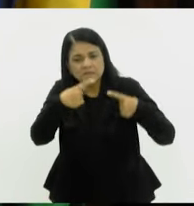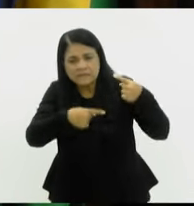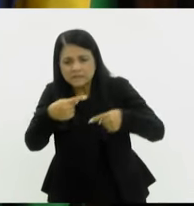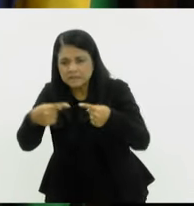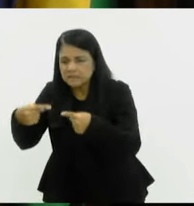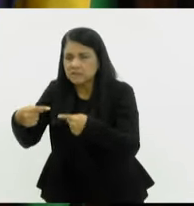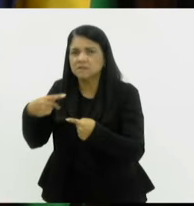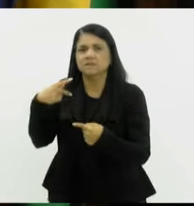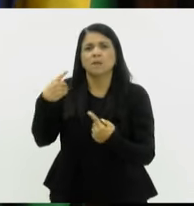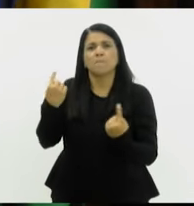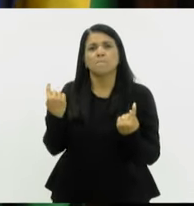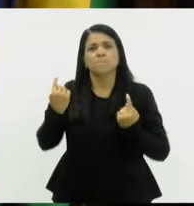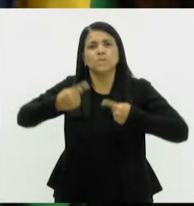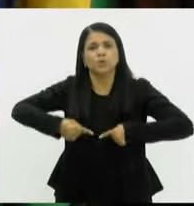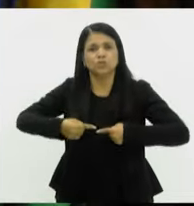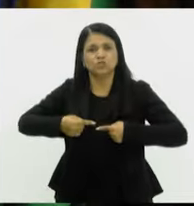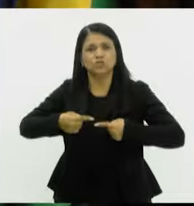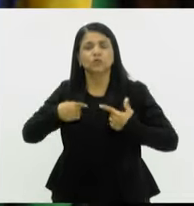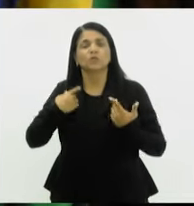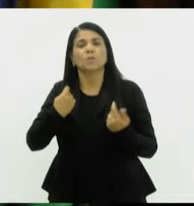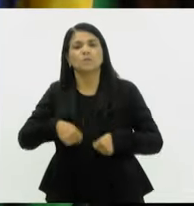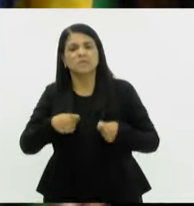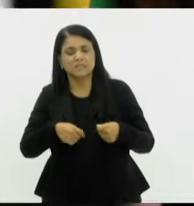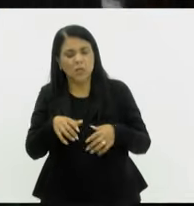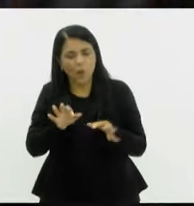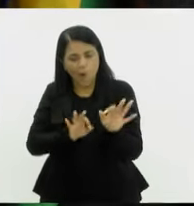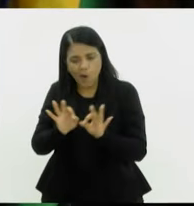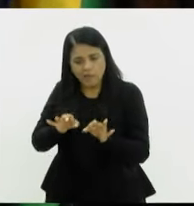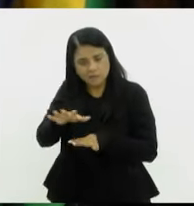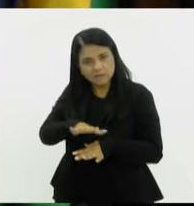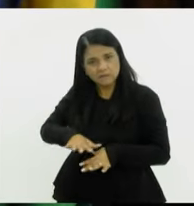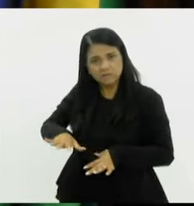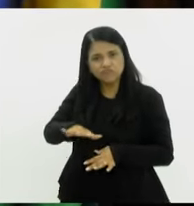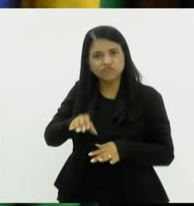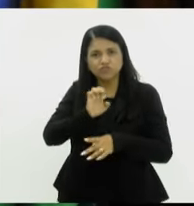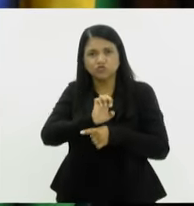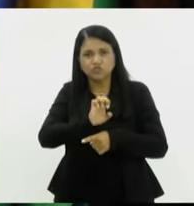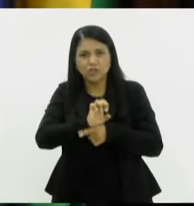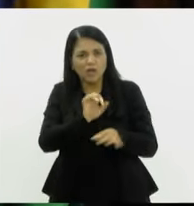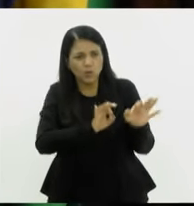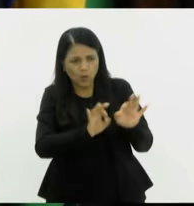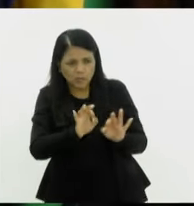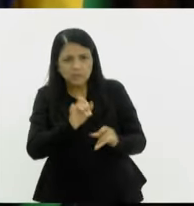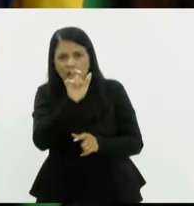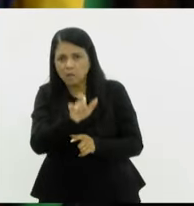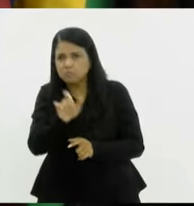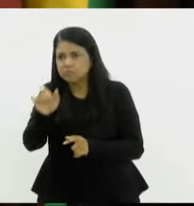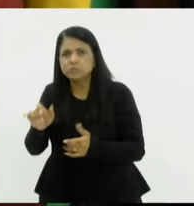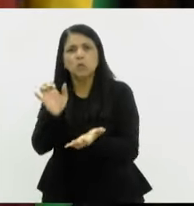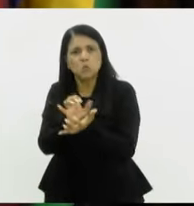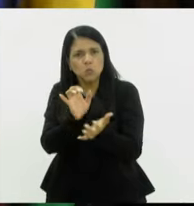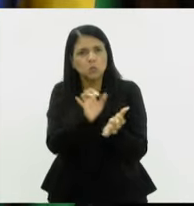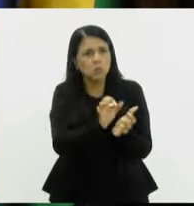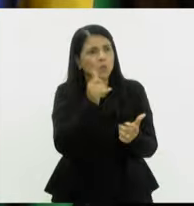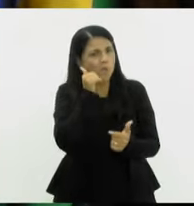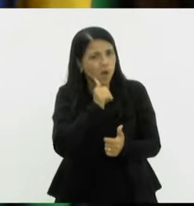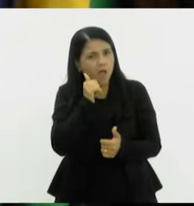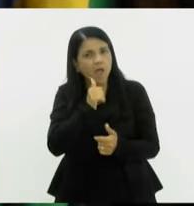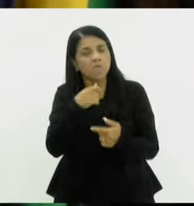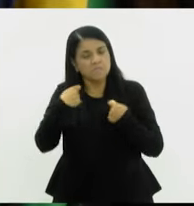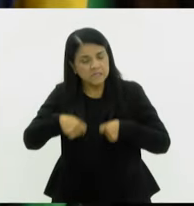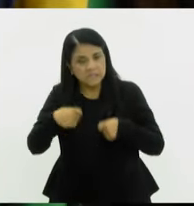mulheres estejam organizadas na sua região no seu estado né É preciso que ela esteja